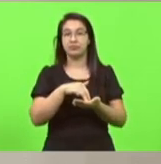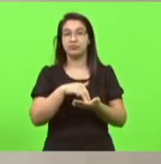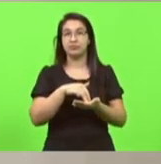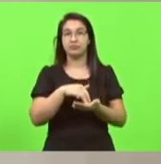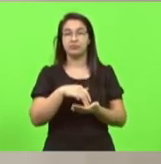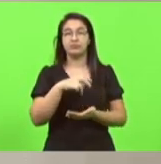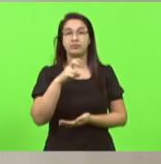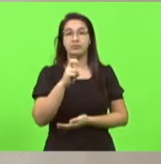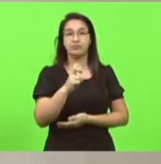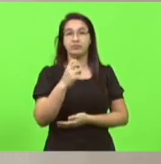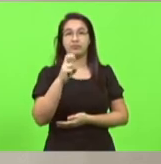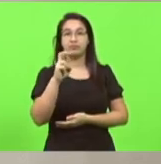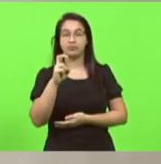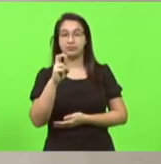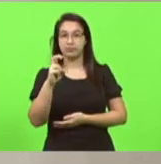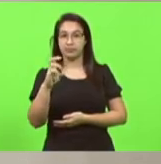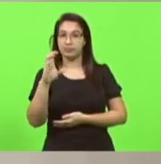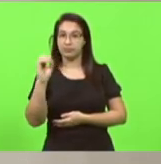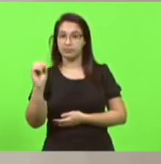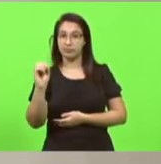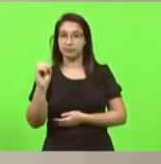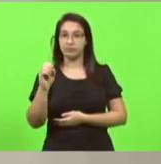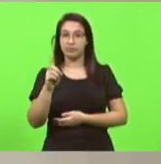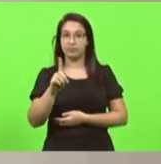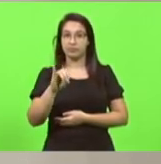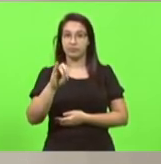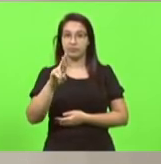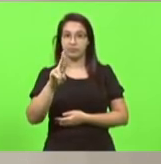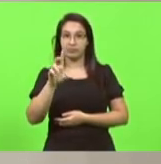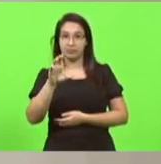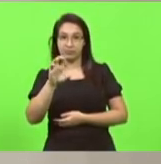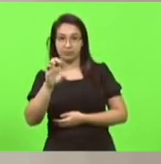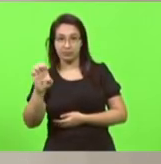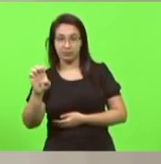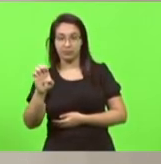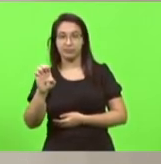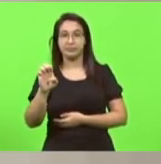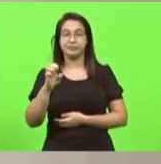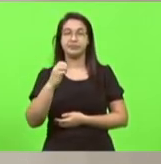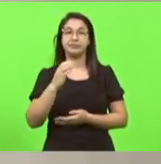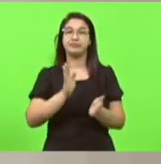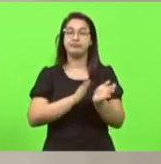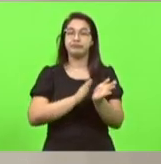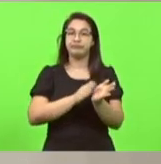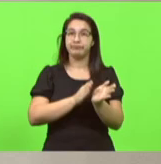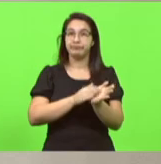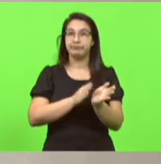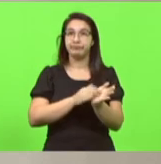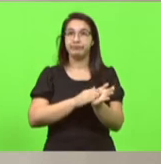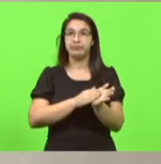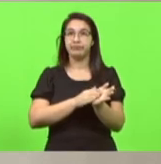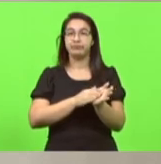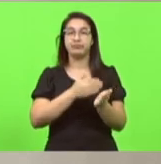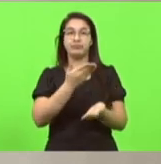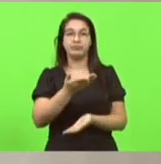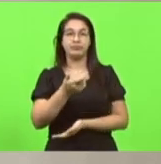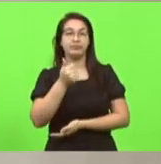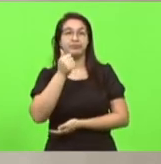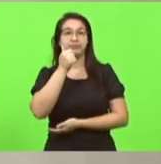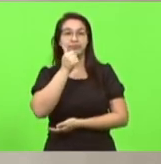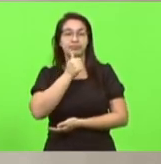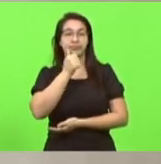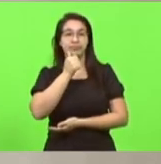número 550. Deputado Dirce Reder, manifestando aplauso à atleta da equipe do